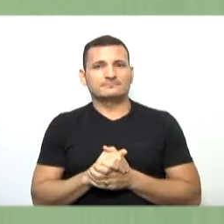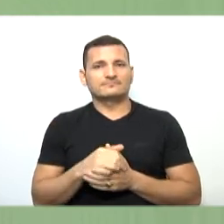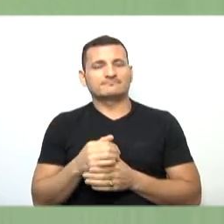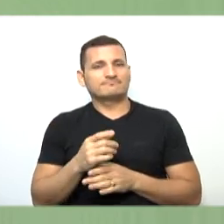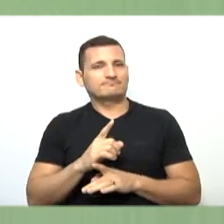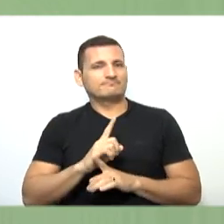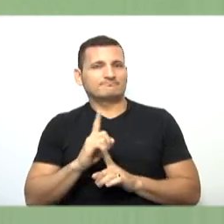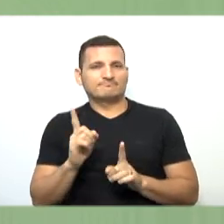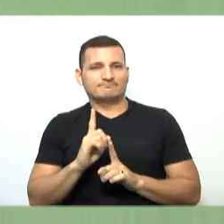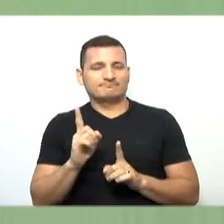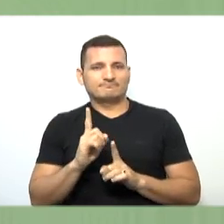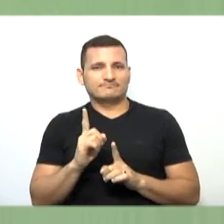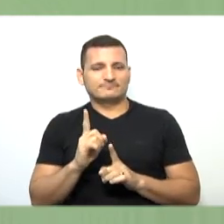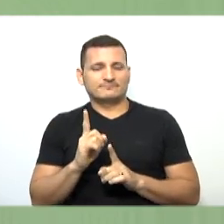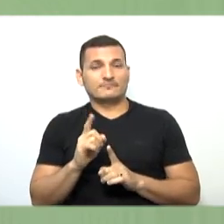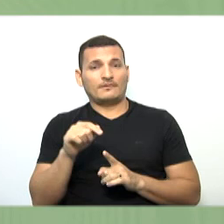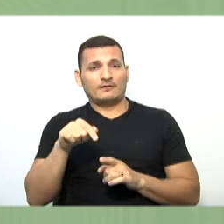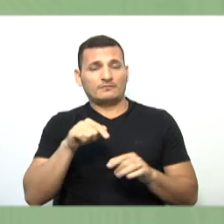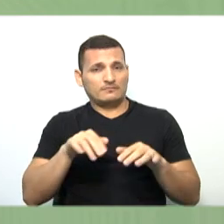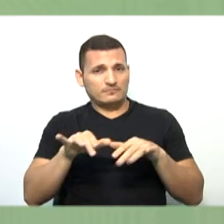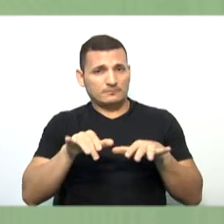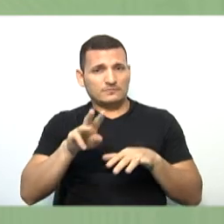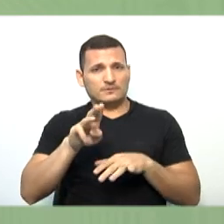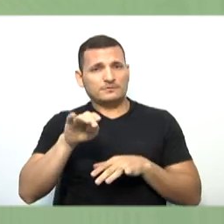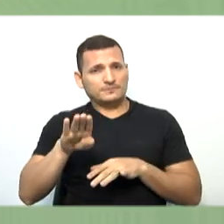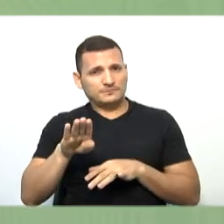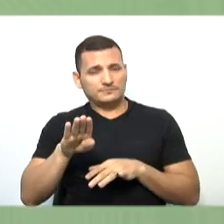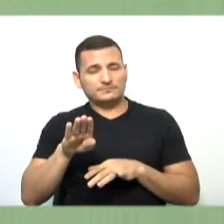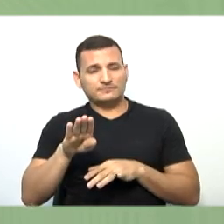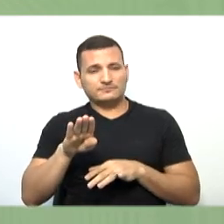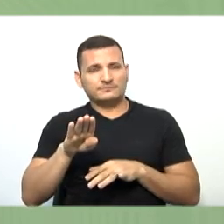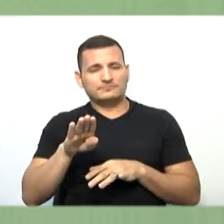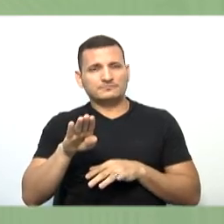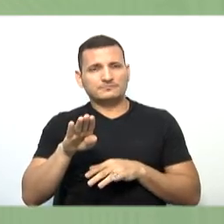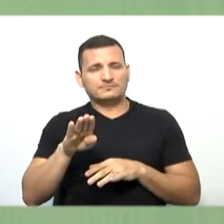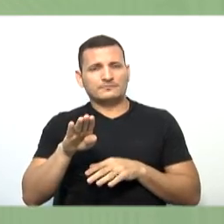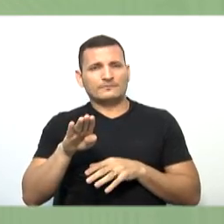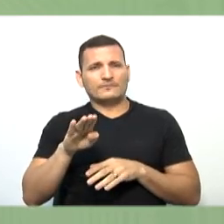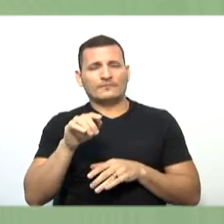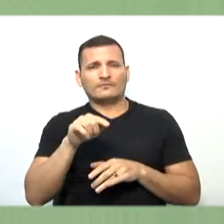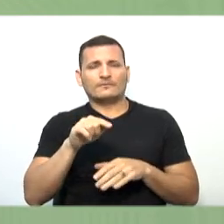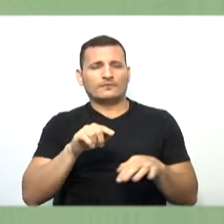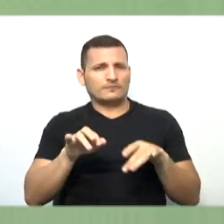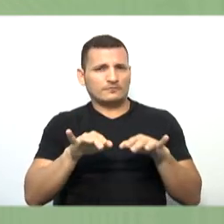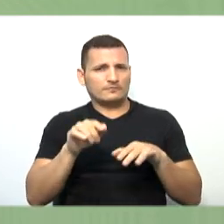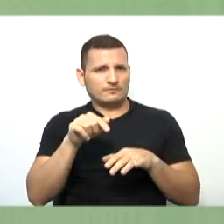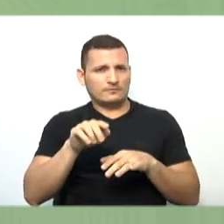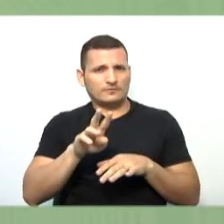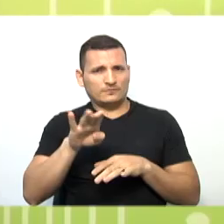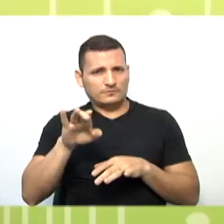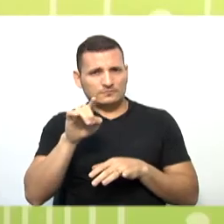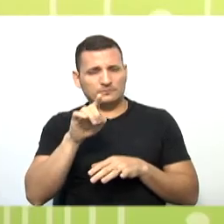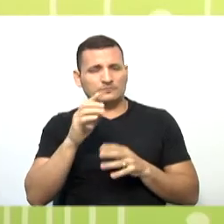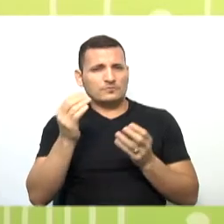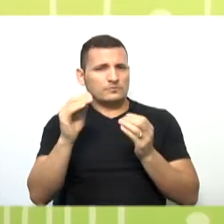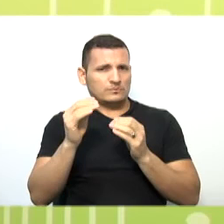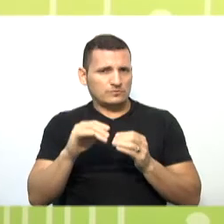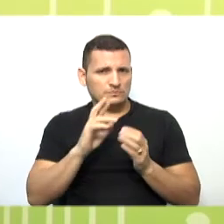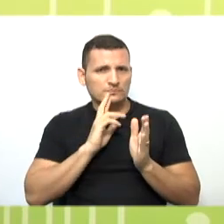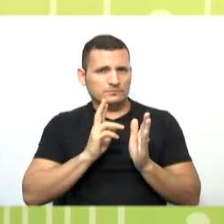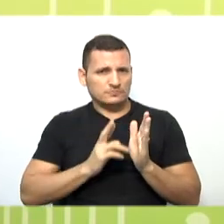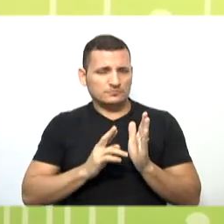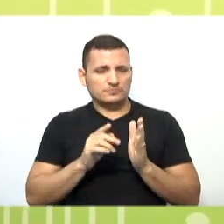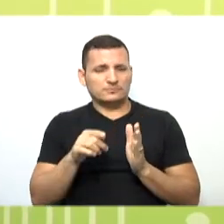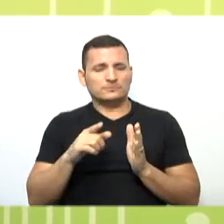não. Nessa parte de programação web, essa programação web que vocês colocaram ali, ele